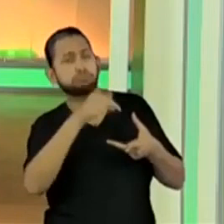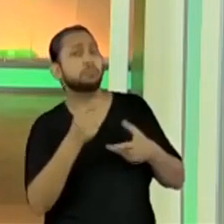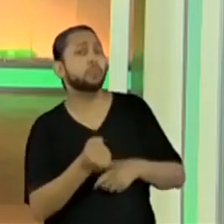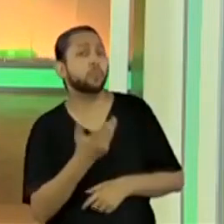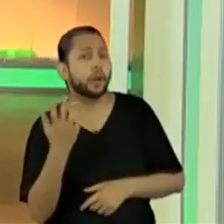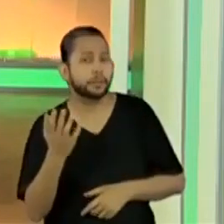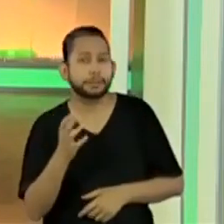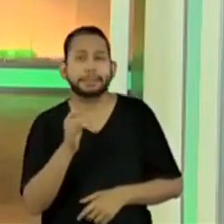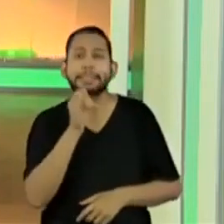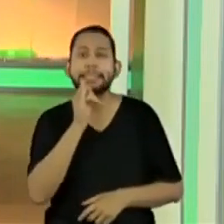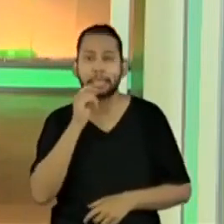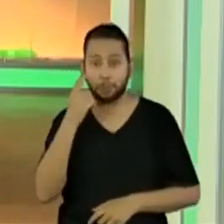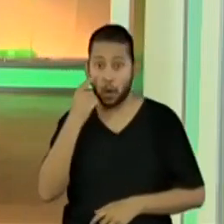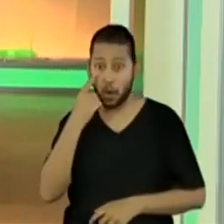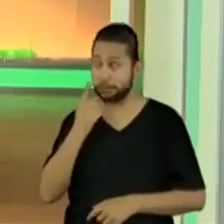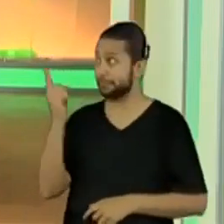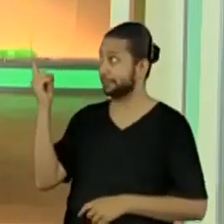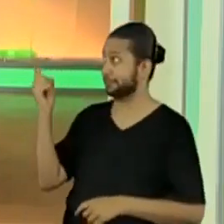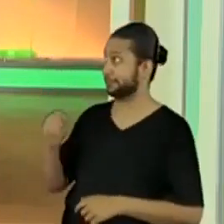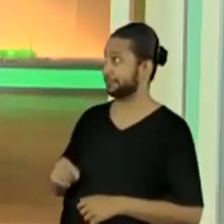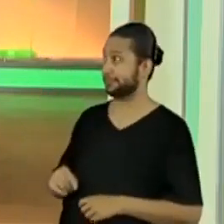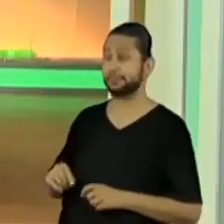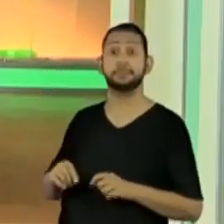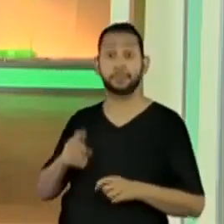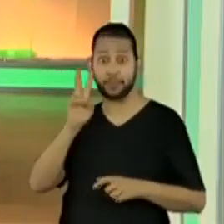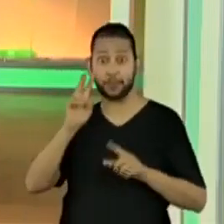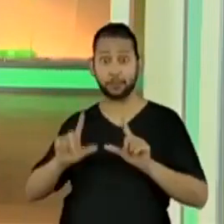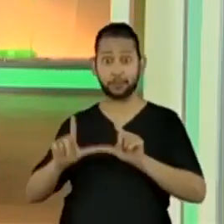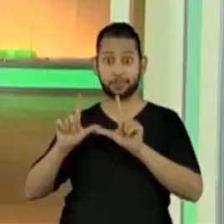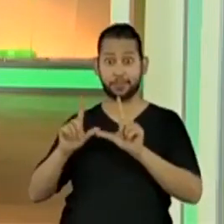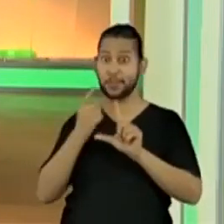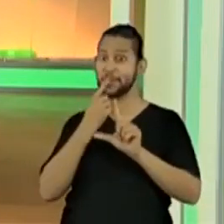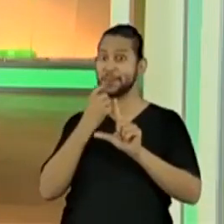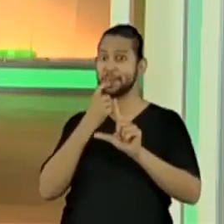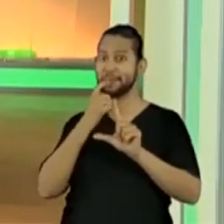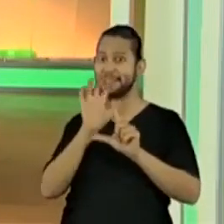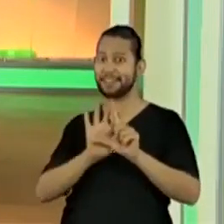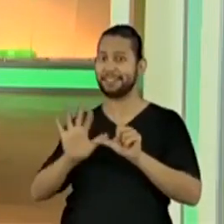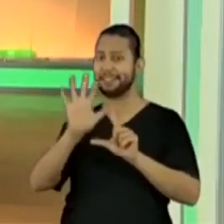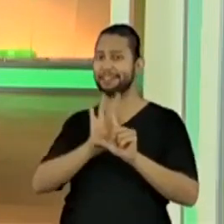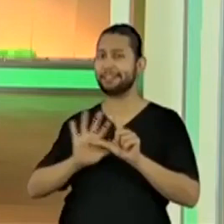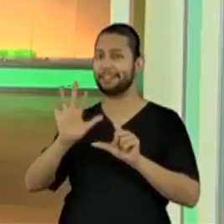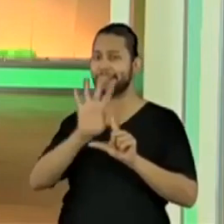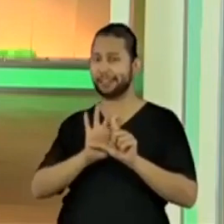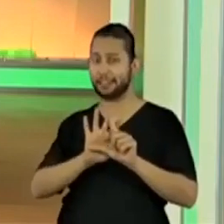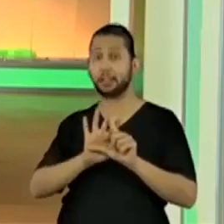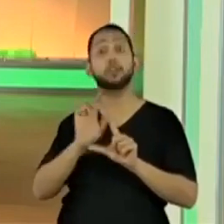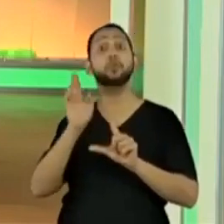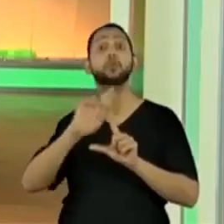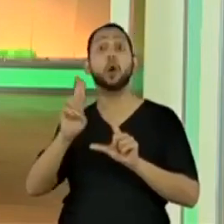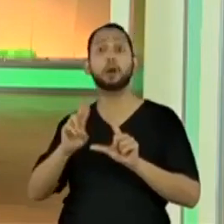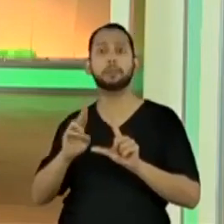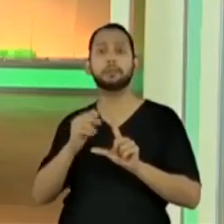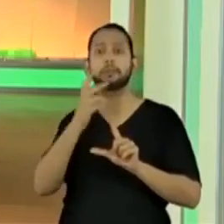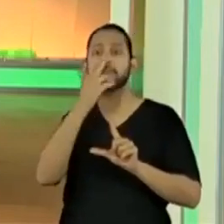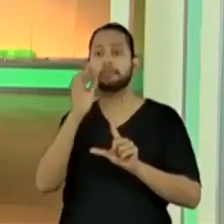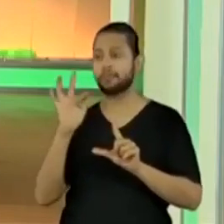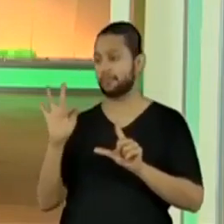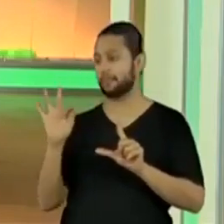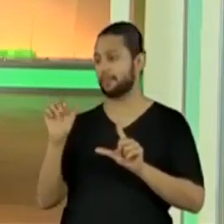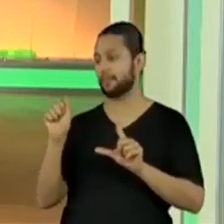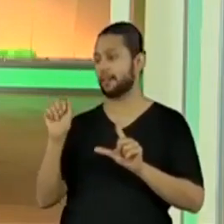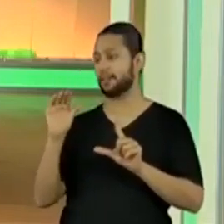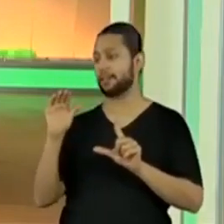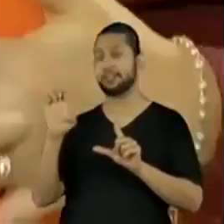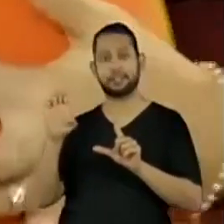Essa parte vermelha aqui, que tem formato de um quadrado, a gente chama de quê? De face. No caso do